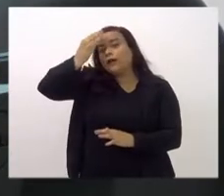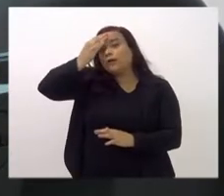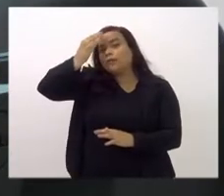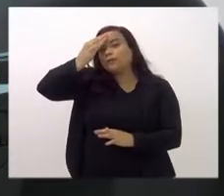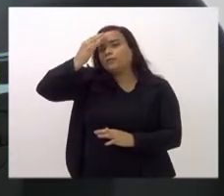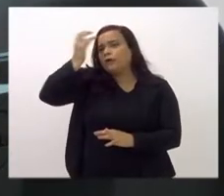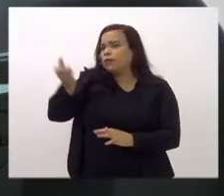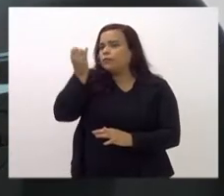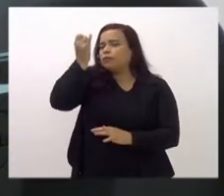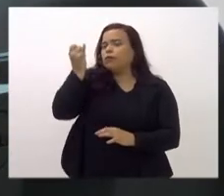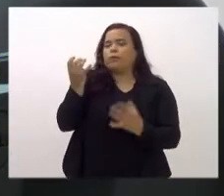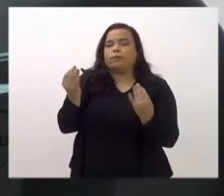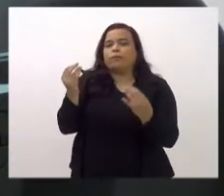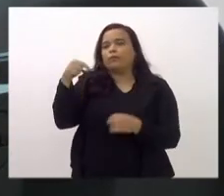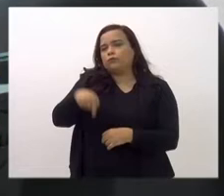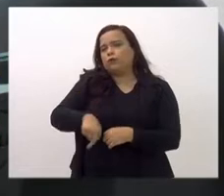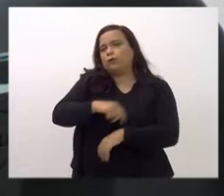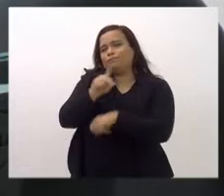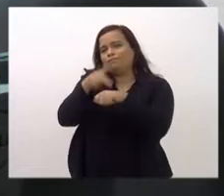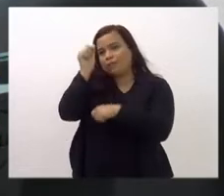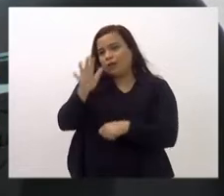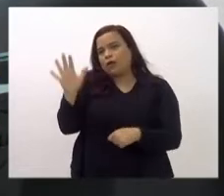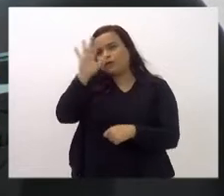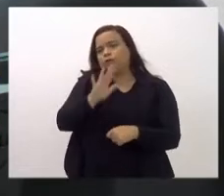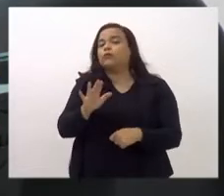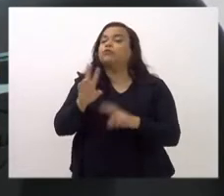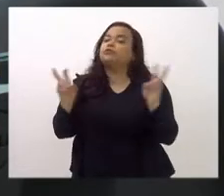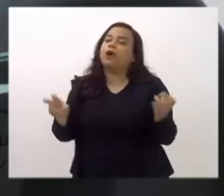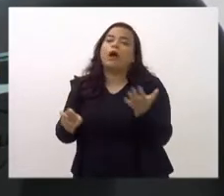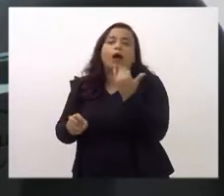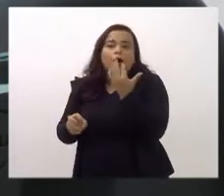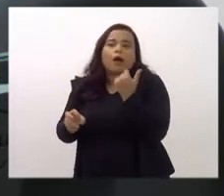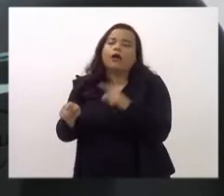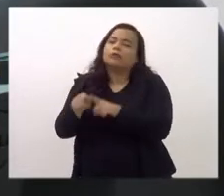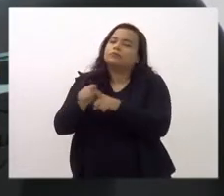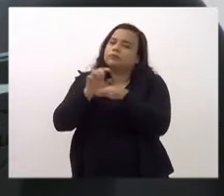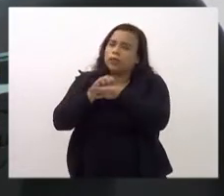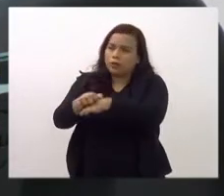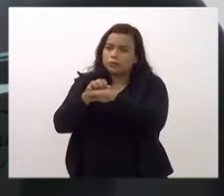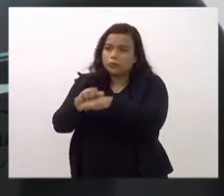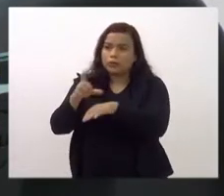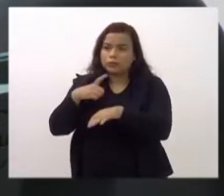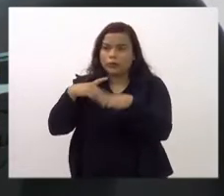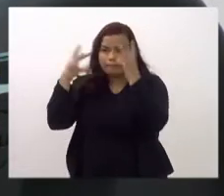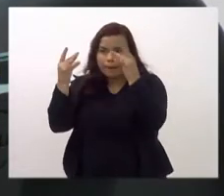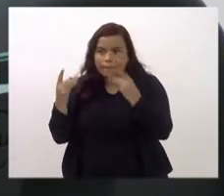consolidada já no nosso país de que alimentação e transporte são